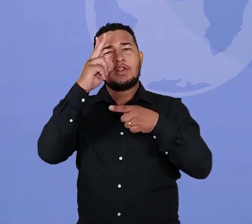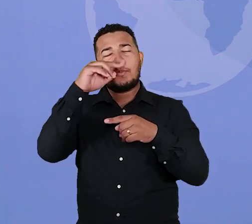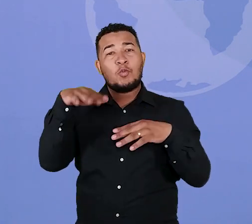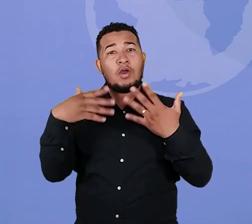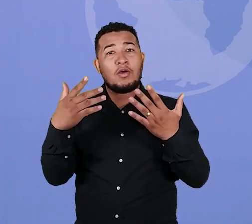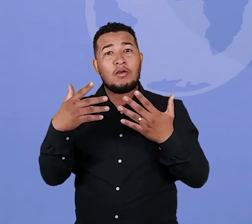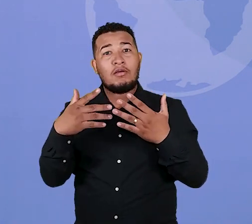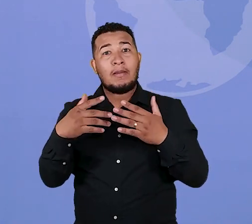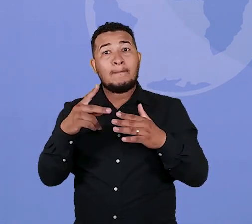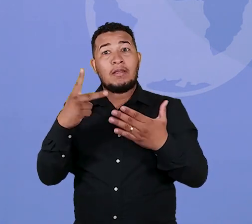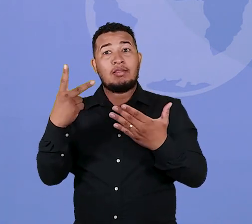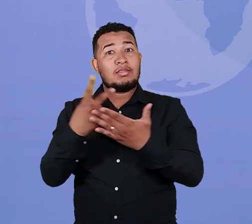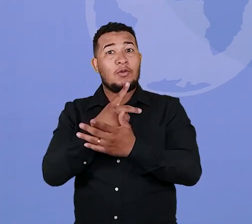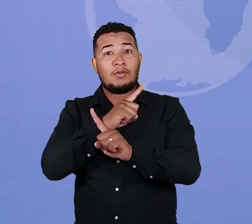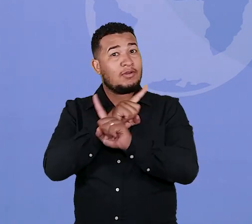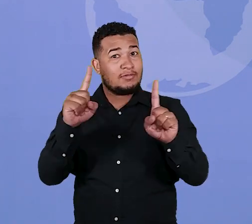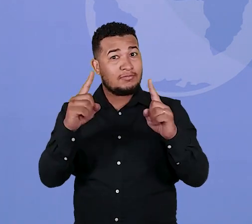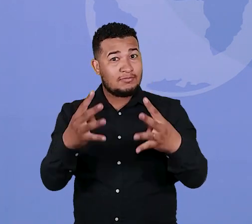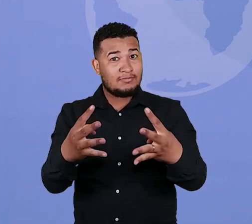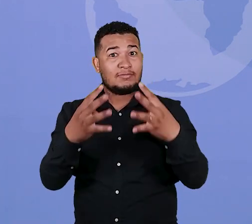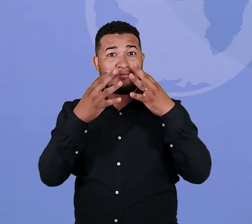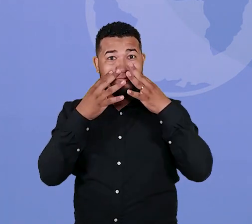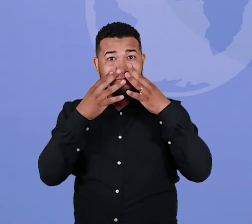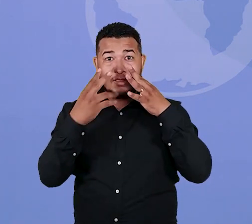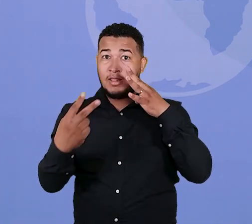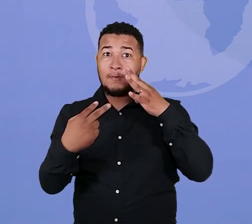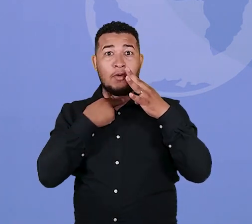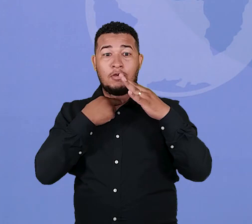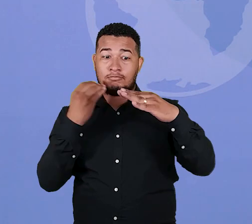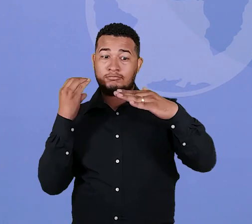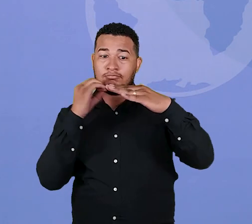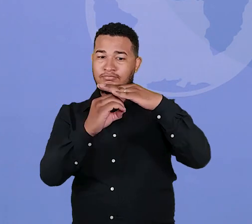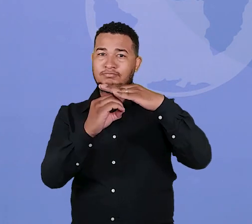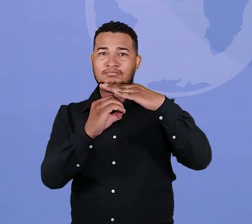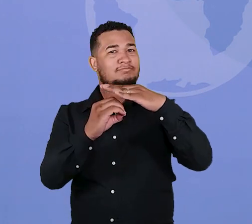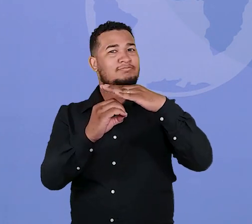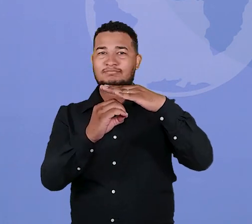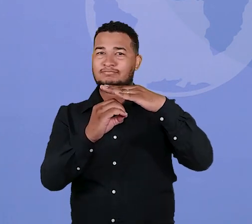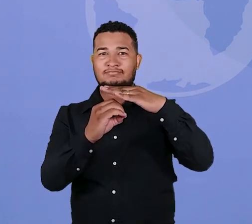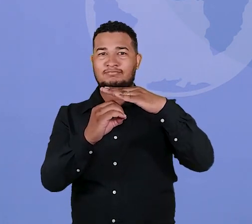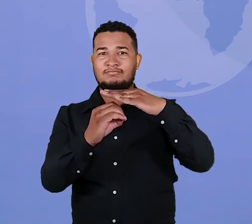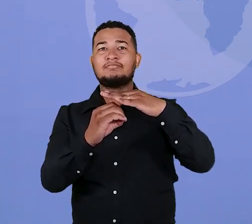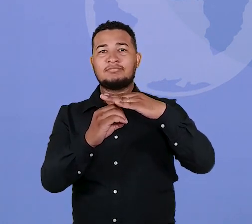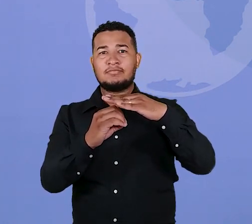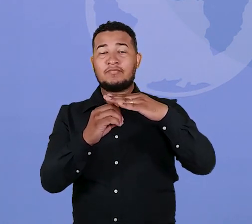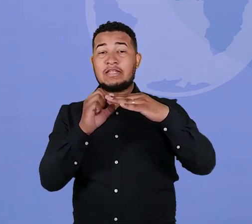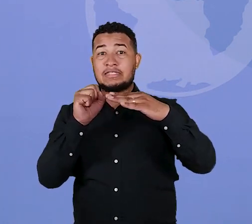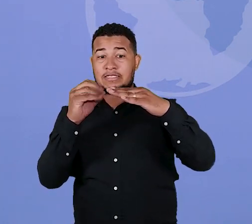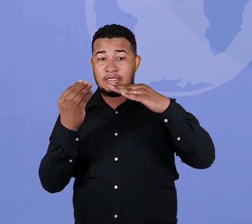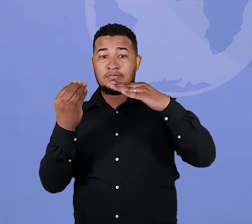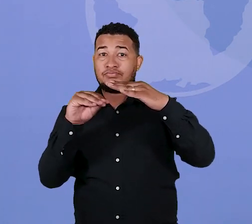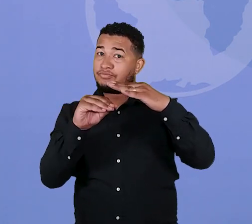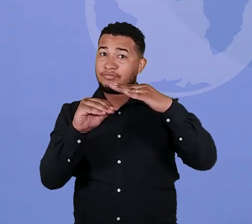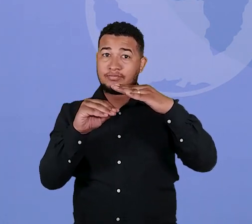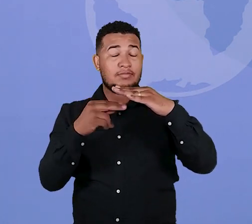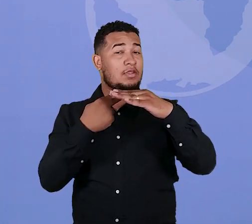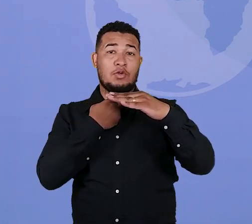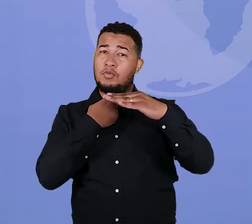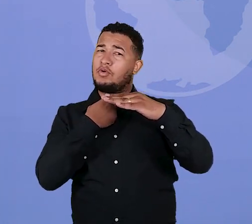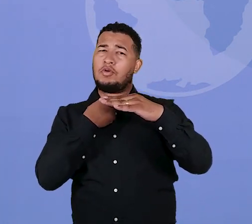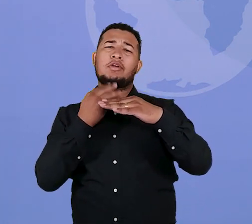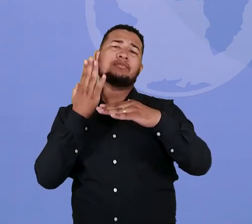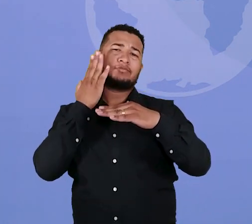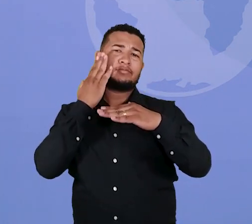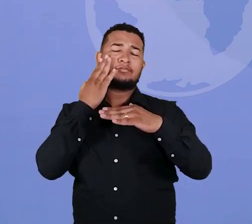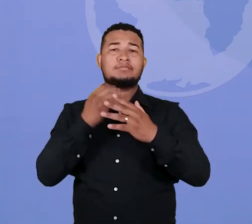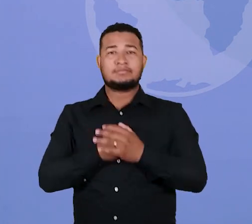era? Para não errar, preste atenção, não pode zero embaixo da fração. Vai colocar zero embaixo da fração?